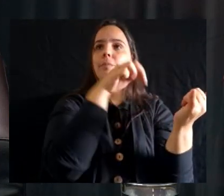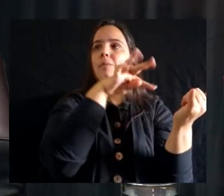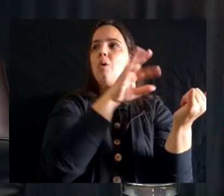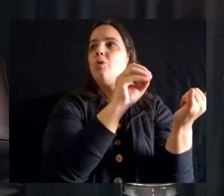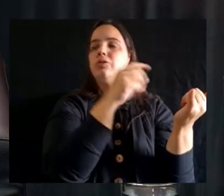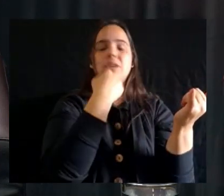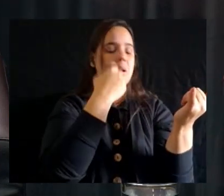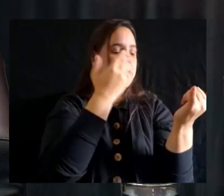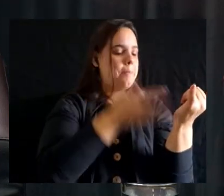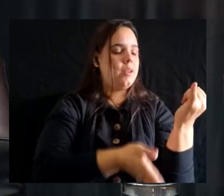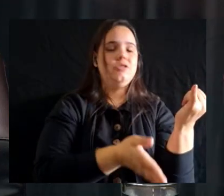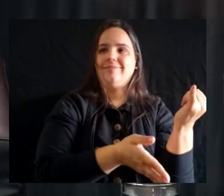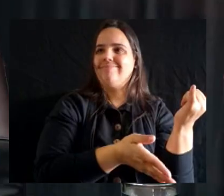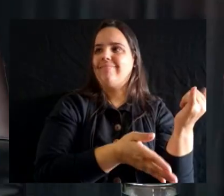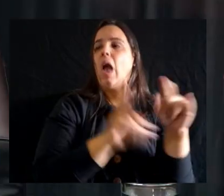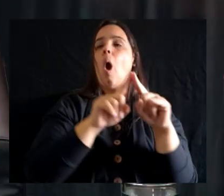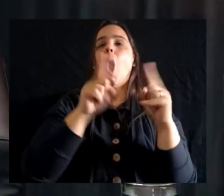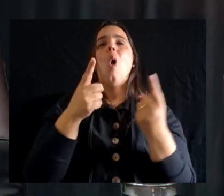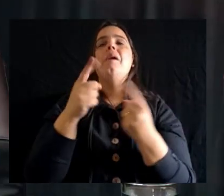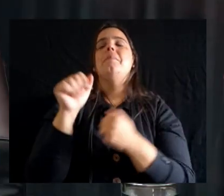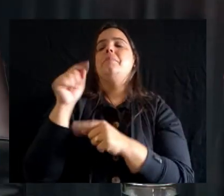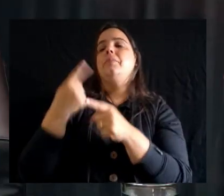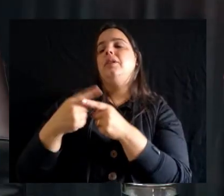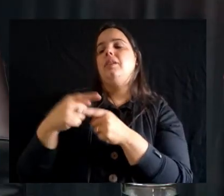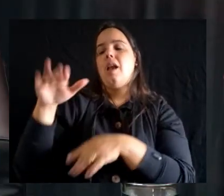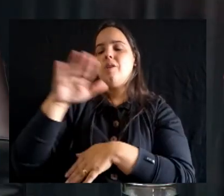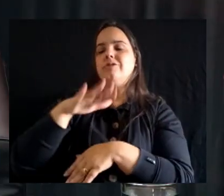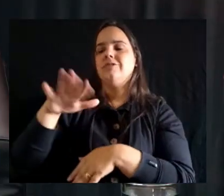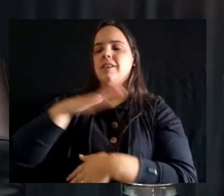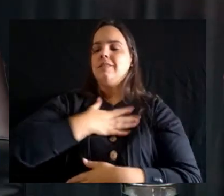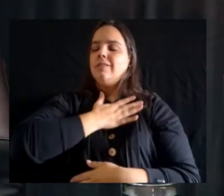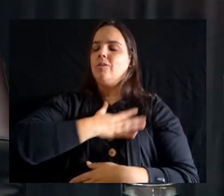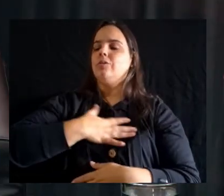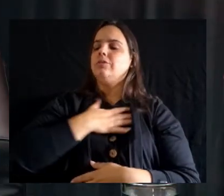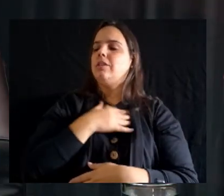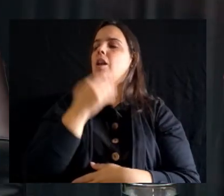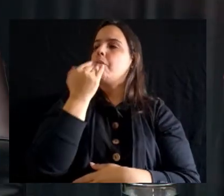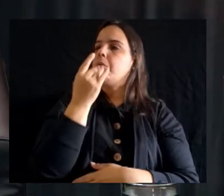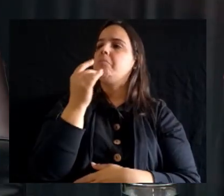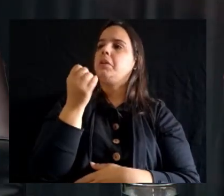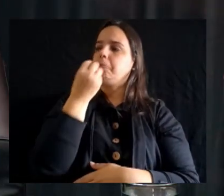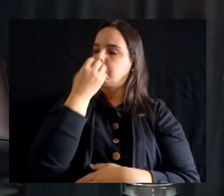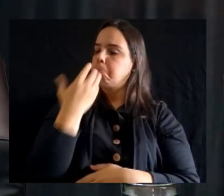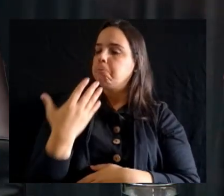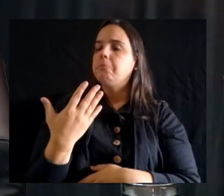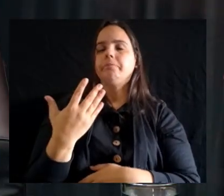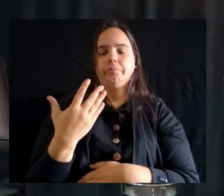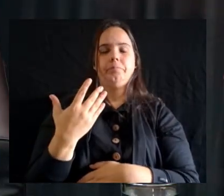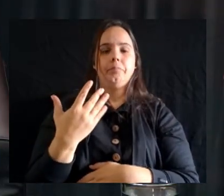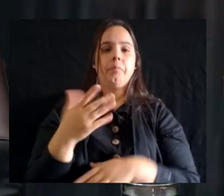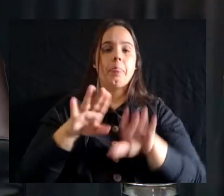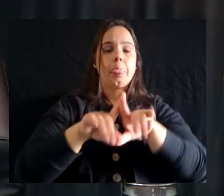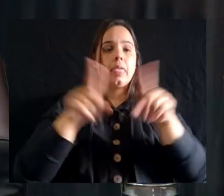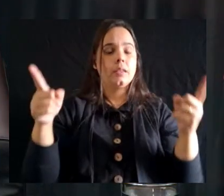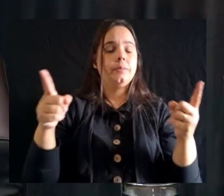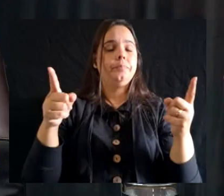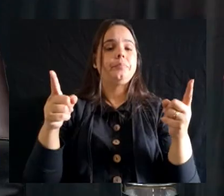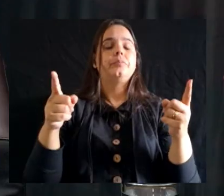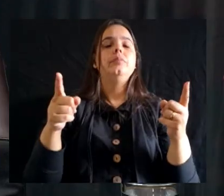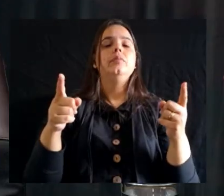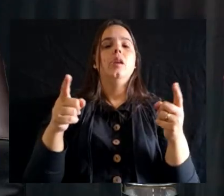prazer, de eu estar satisfeito com a minha alimentação. Então, o alimento, ele toma, né, o lugar